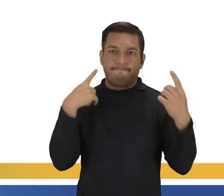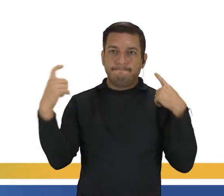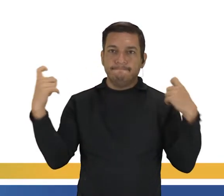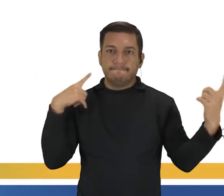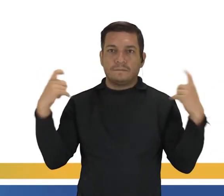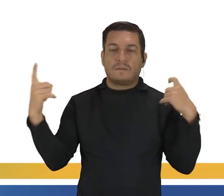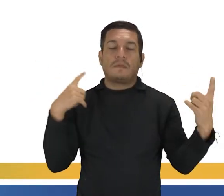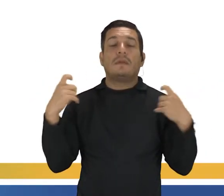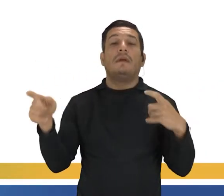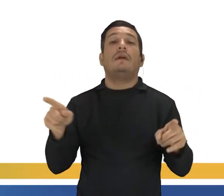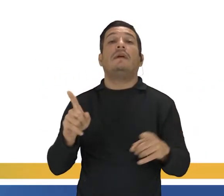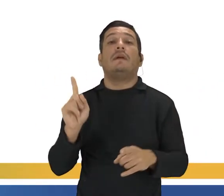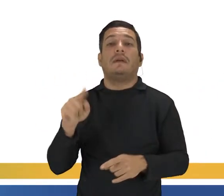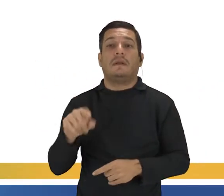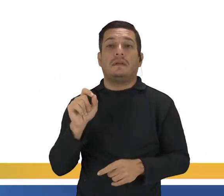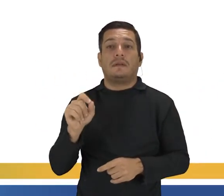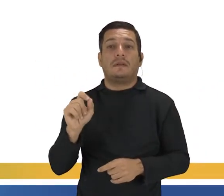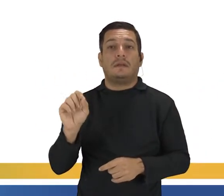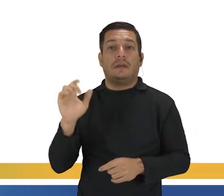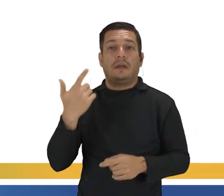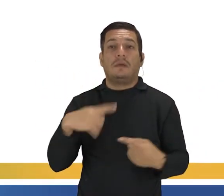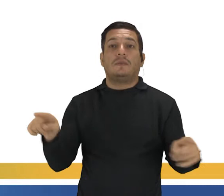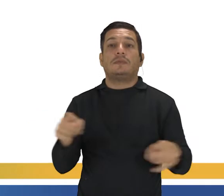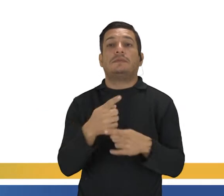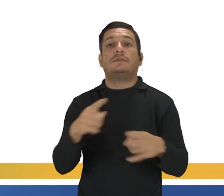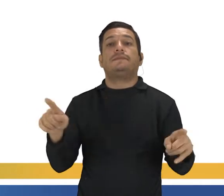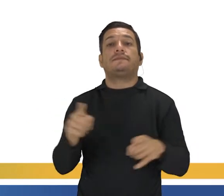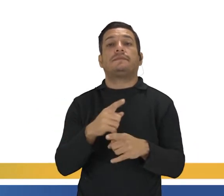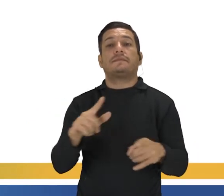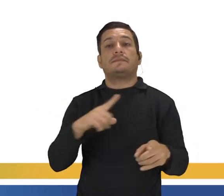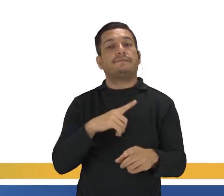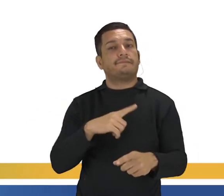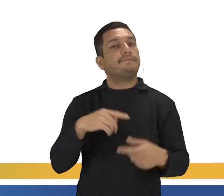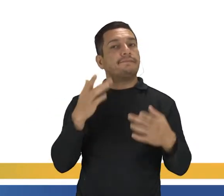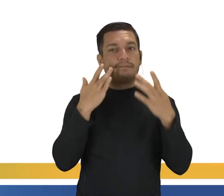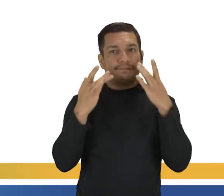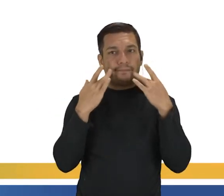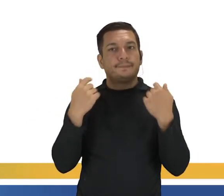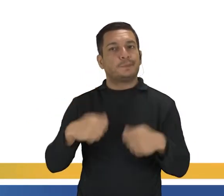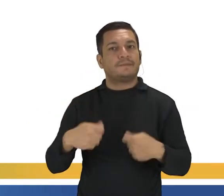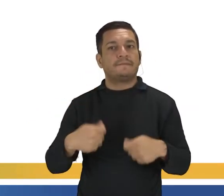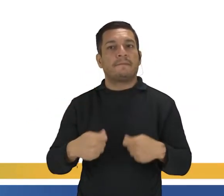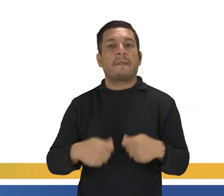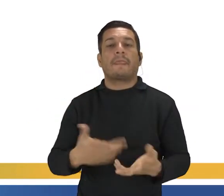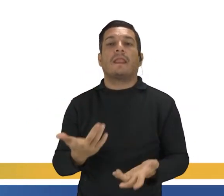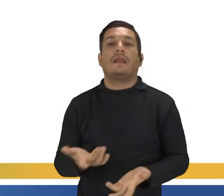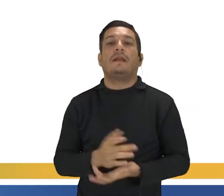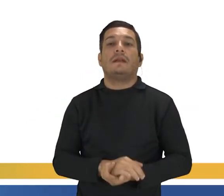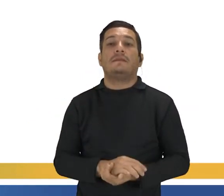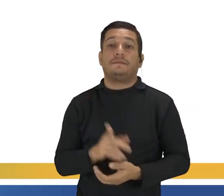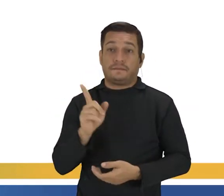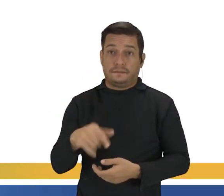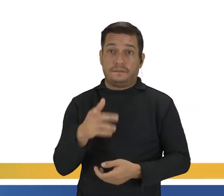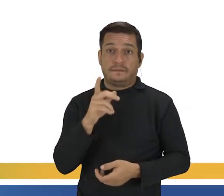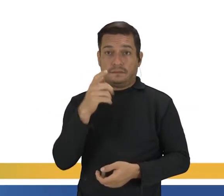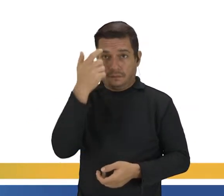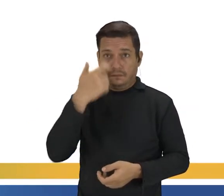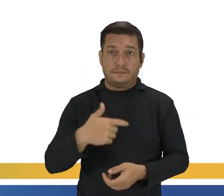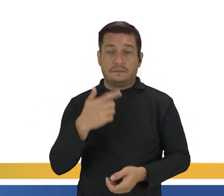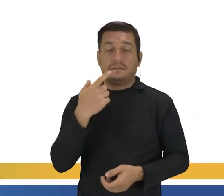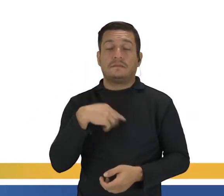dos efeitos sonoros e músicas que o espetáculo necessita. É ele que,